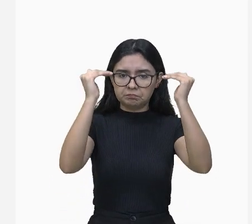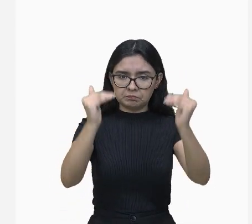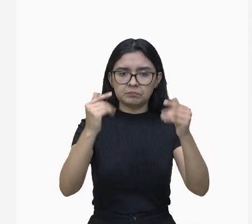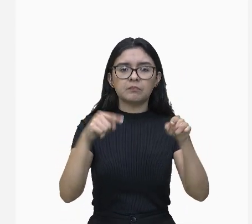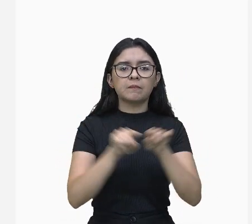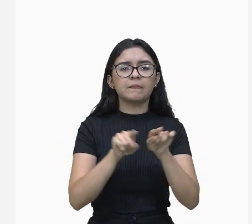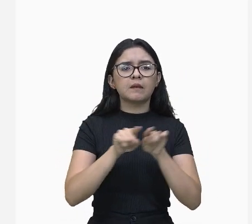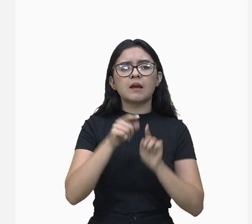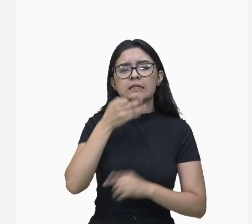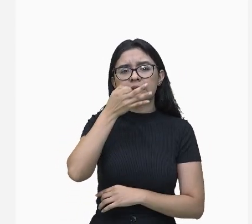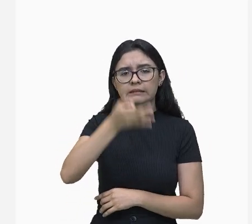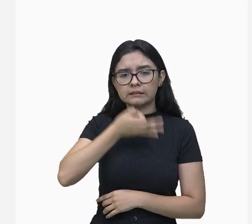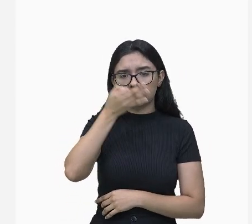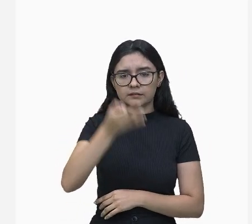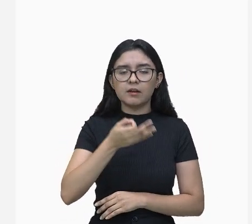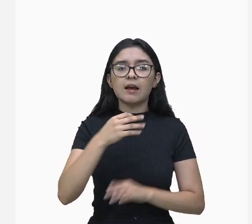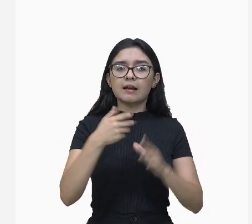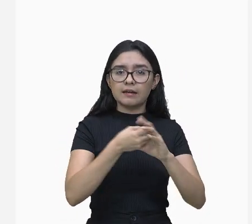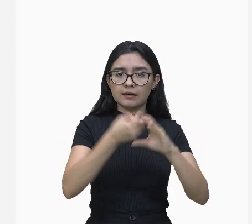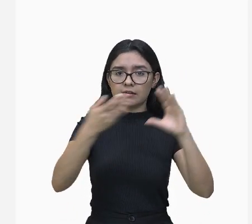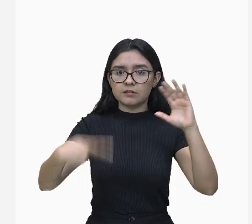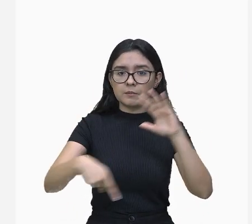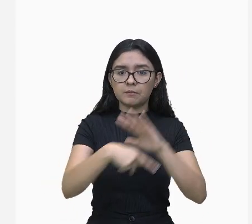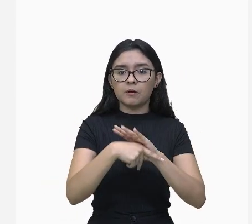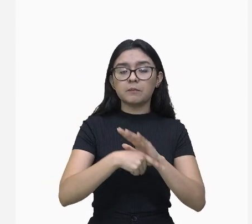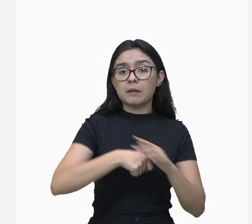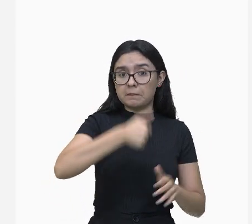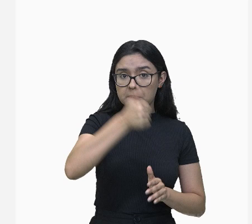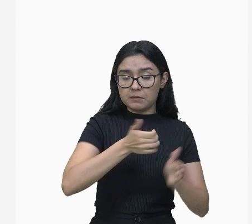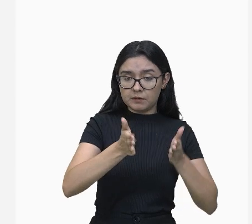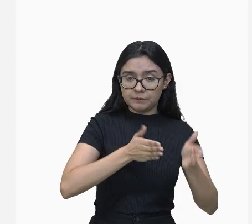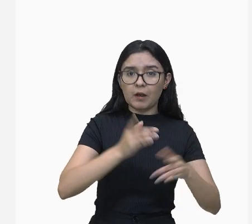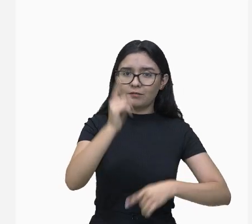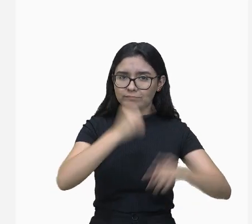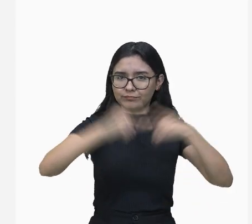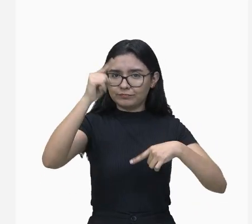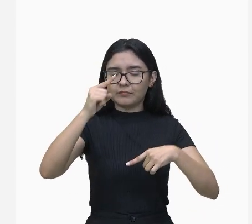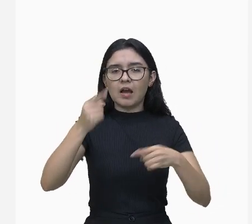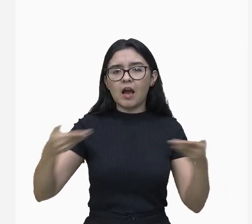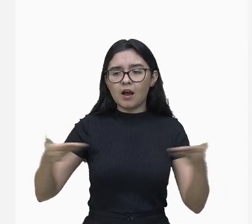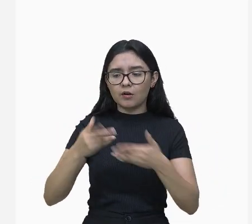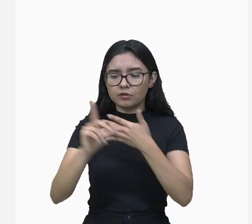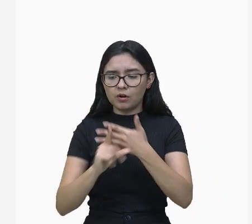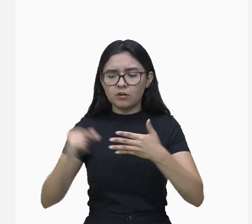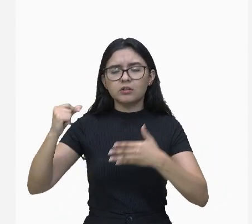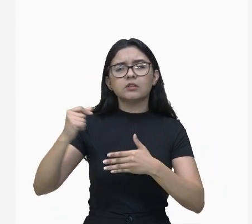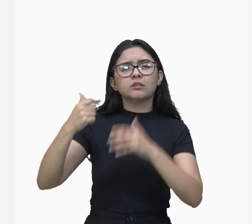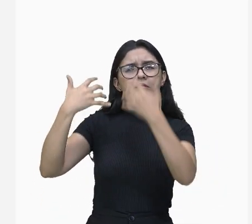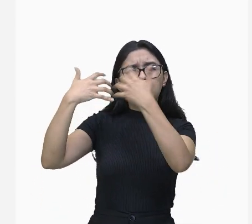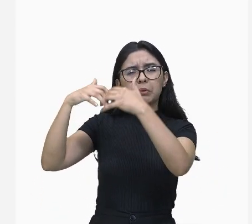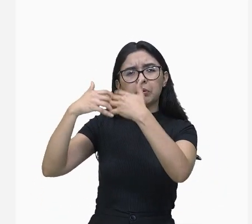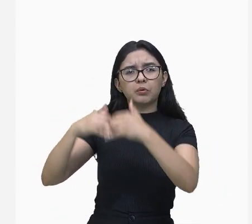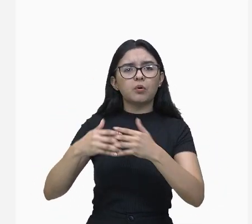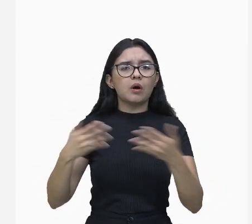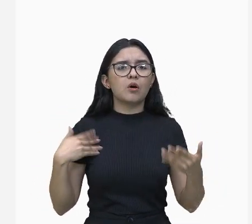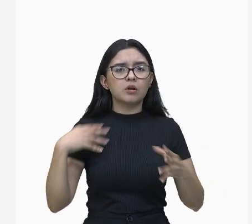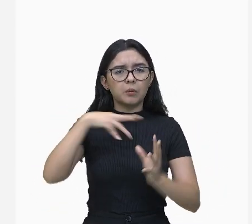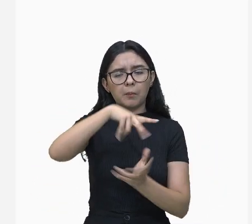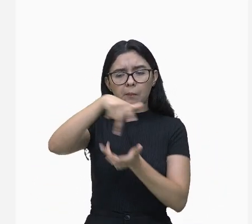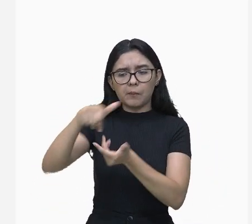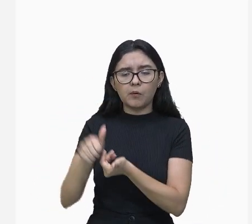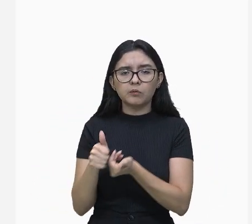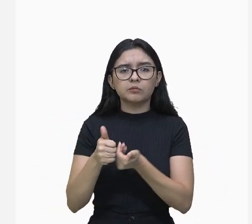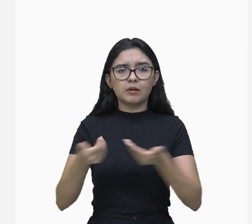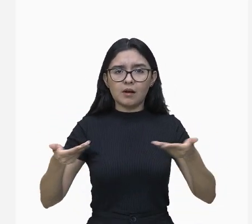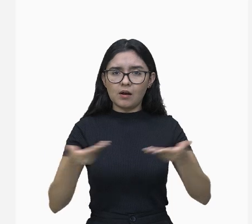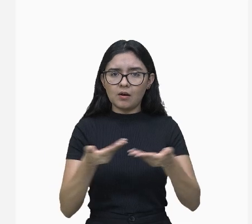crítico que caracterizou a primeira geração foi superado. Agora os autores passam a refletir sobre o mundo contemporâneo, sobre o sentido de